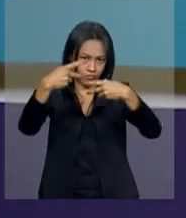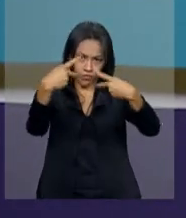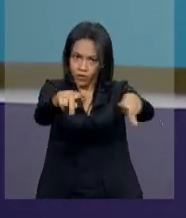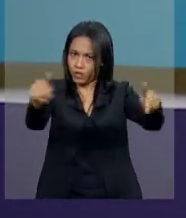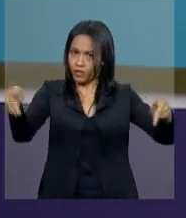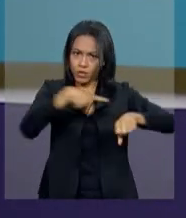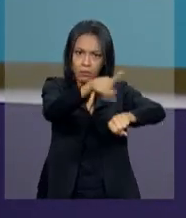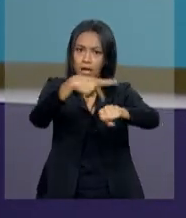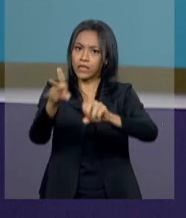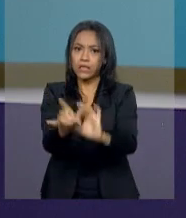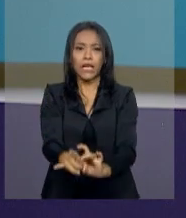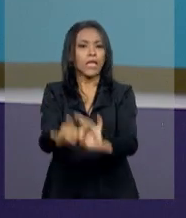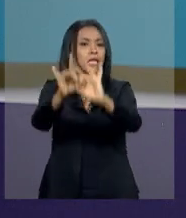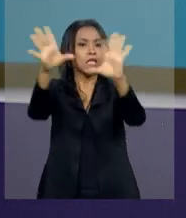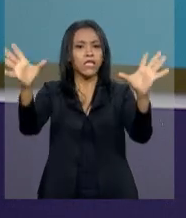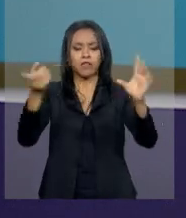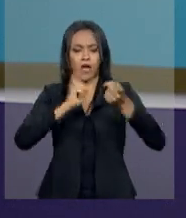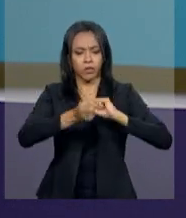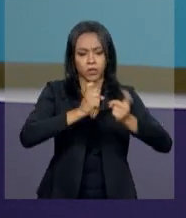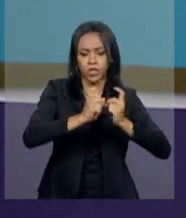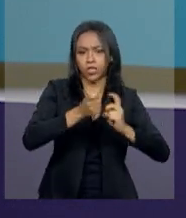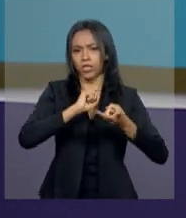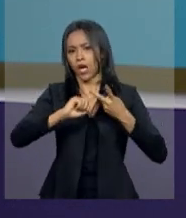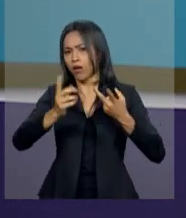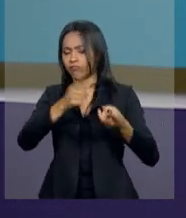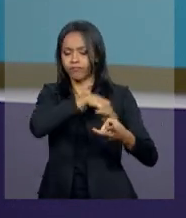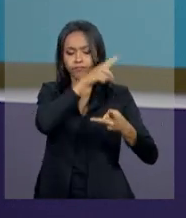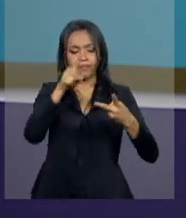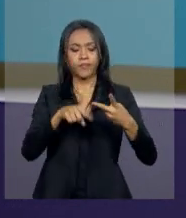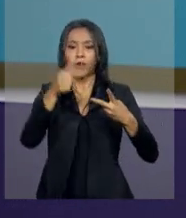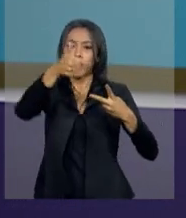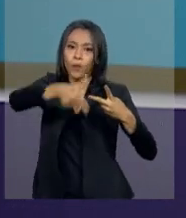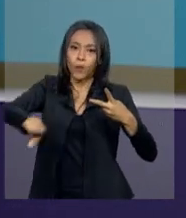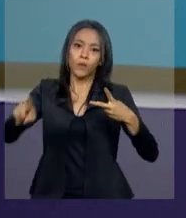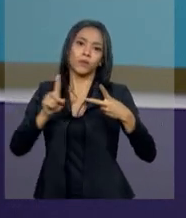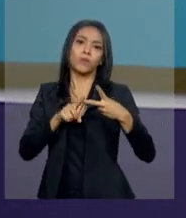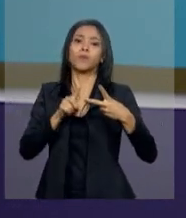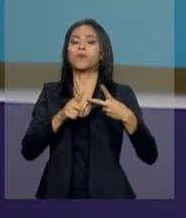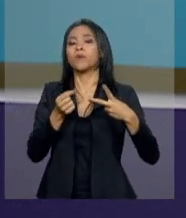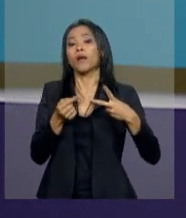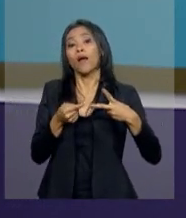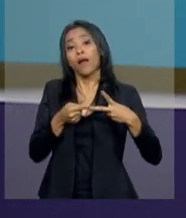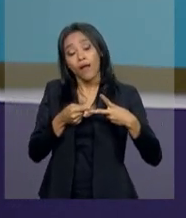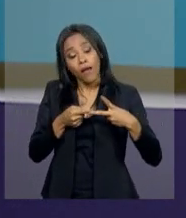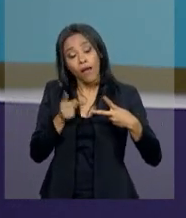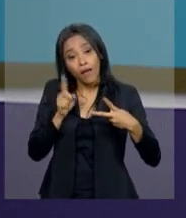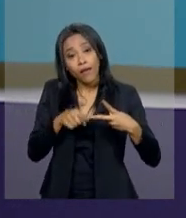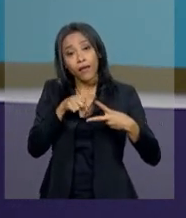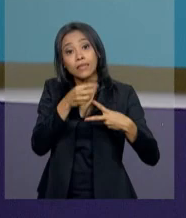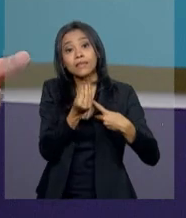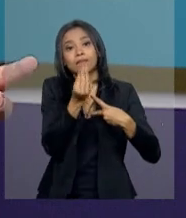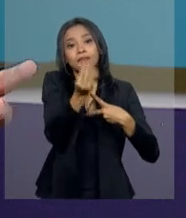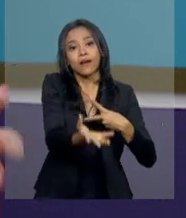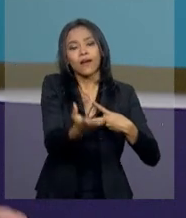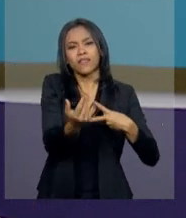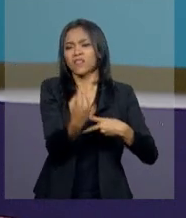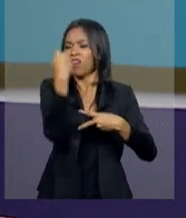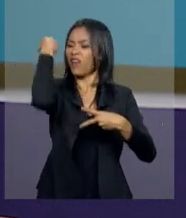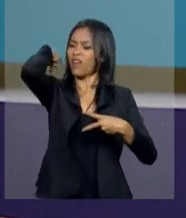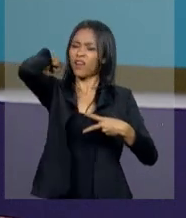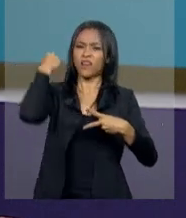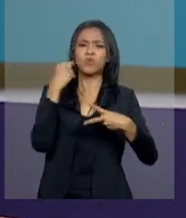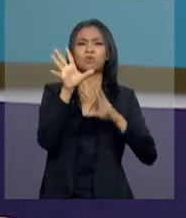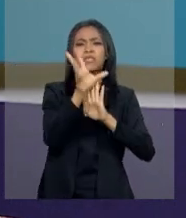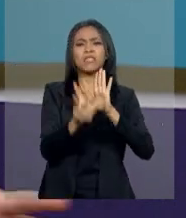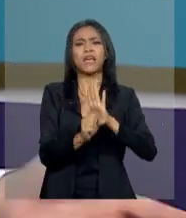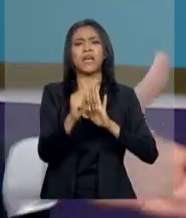independência para gerir os governos. O princípio, esse princípio da soberania, ele data lá do começo do século